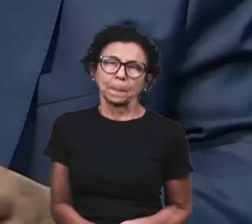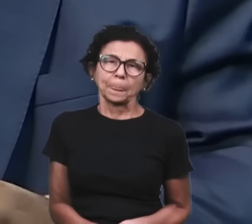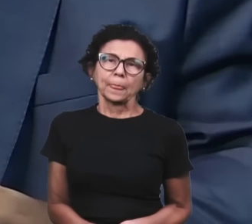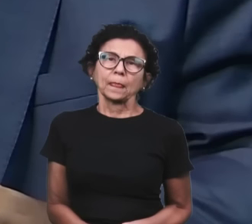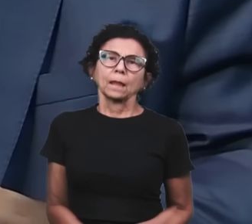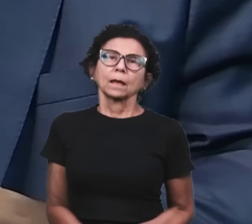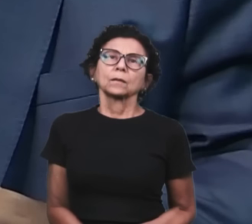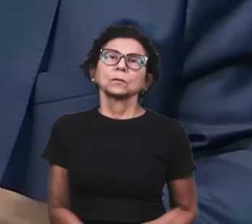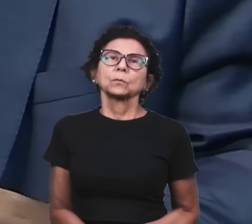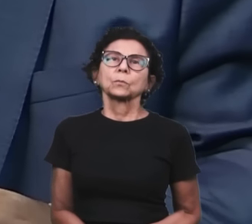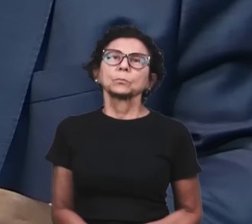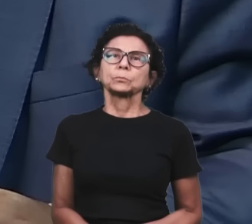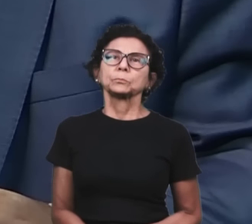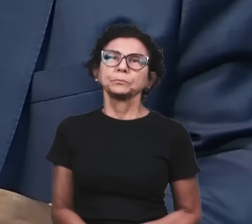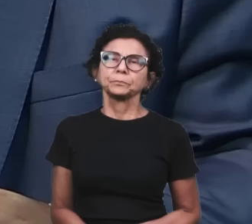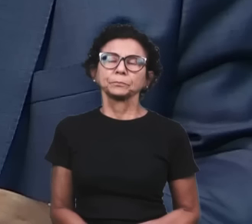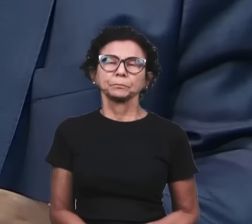Né? Então,